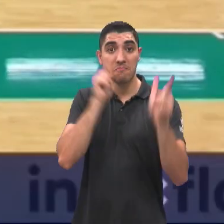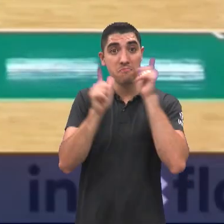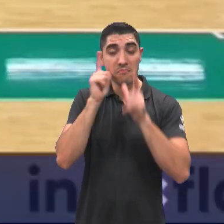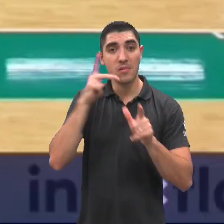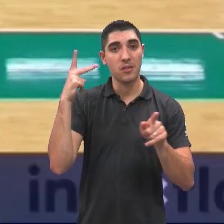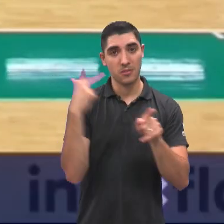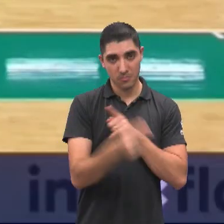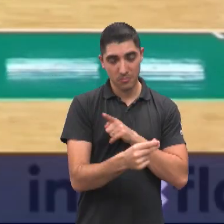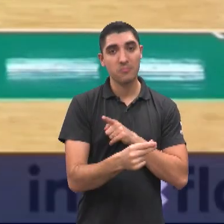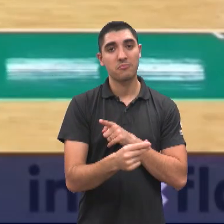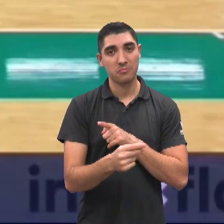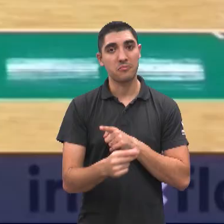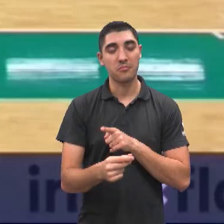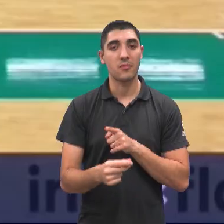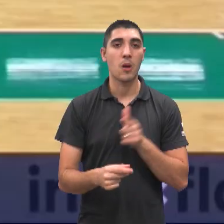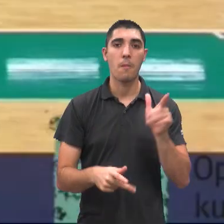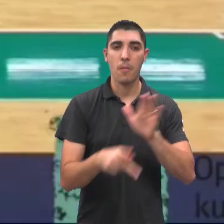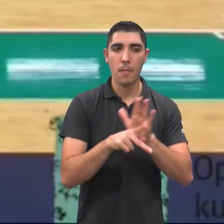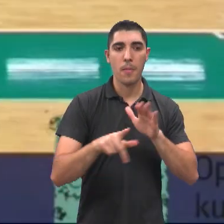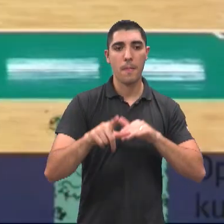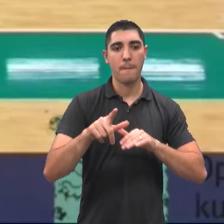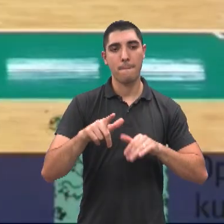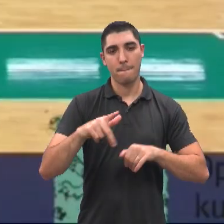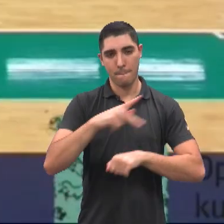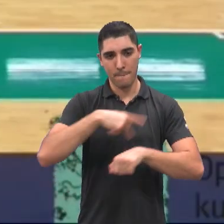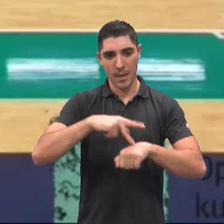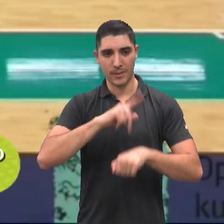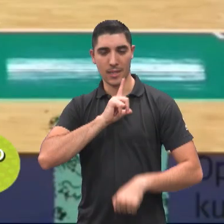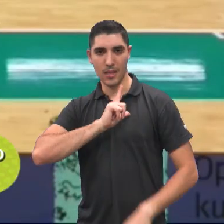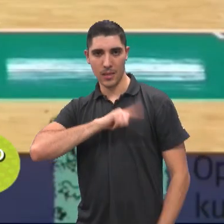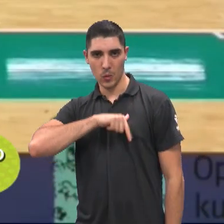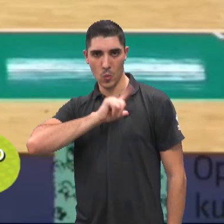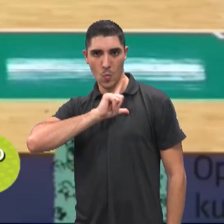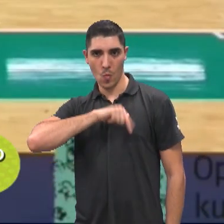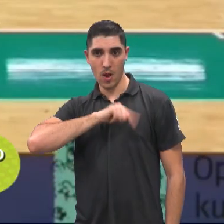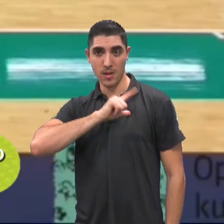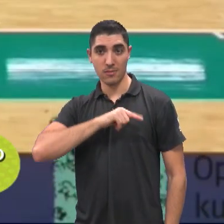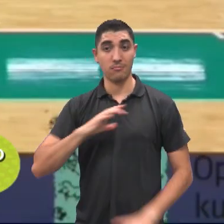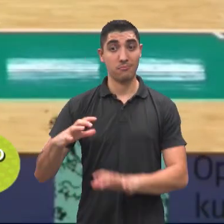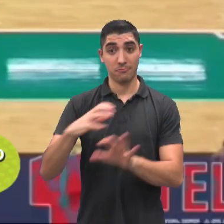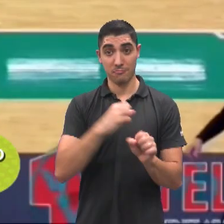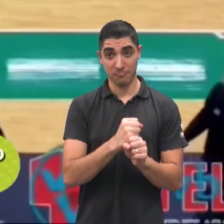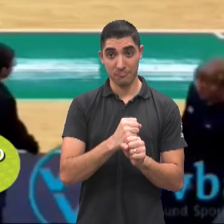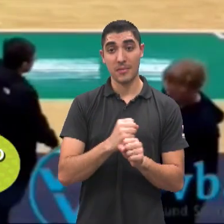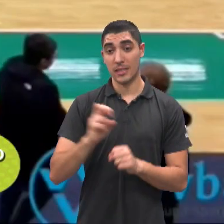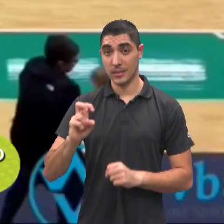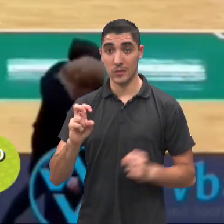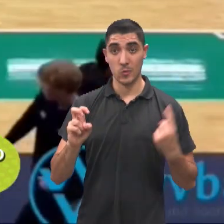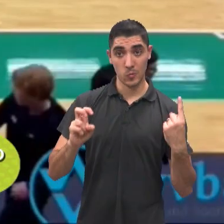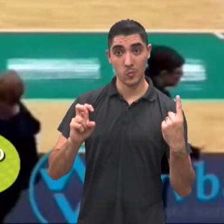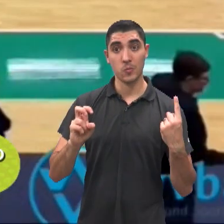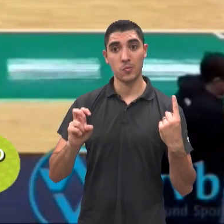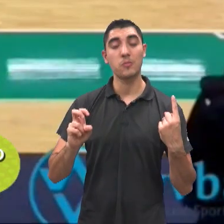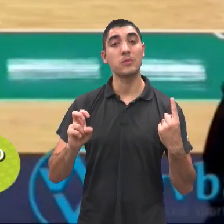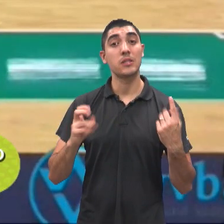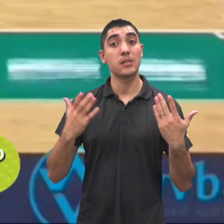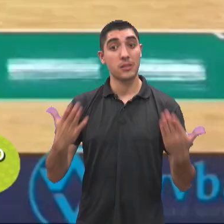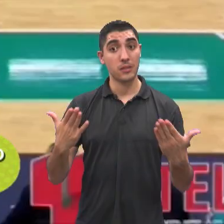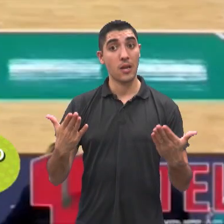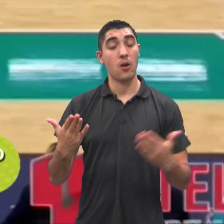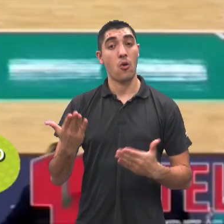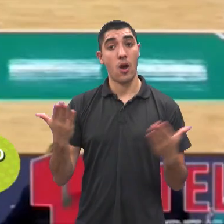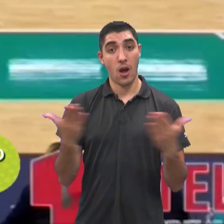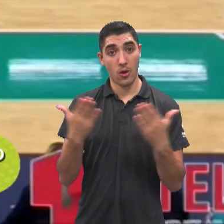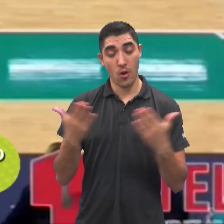NGA Lions da Lituânia pelo placar de 5-1. Com esses resultados, o São José Goalball masculino avançou para a